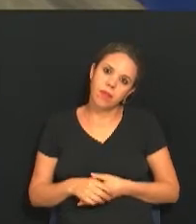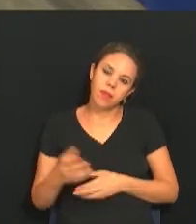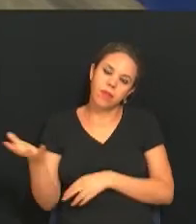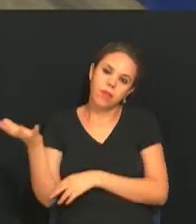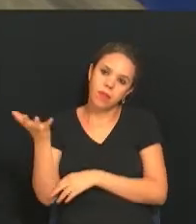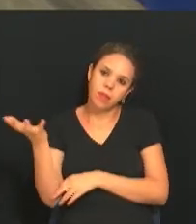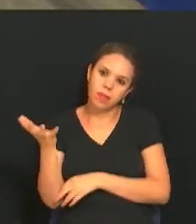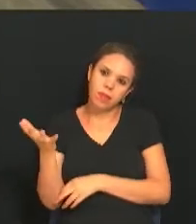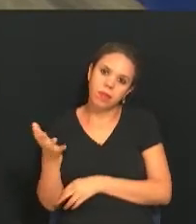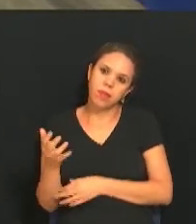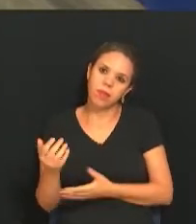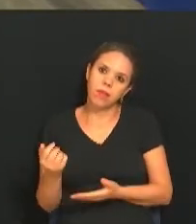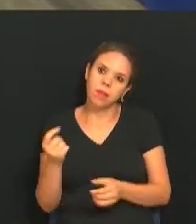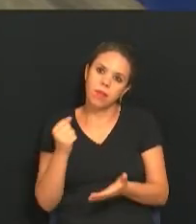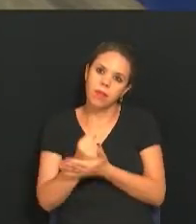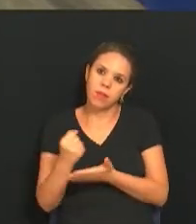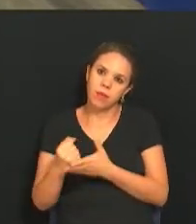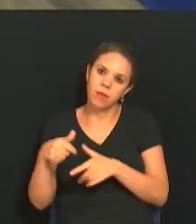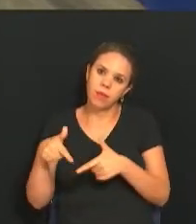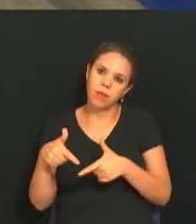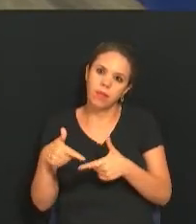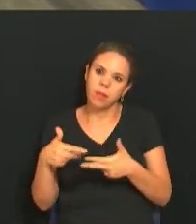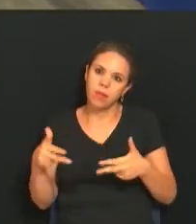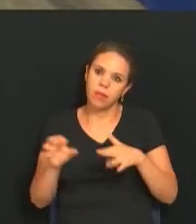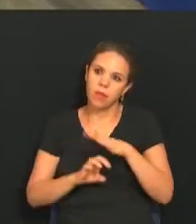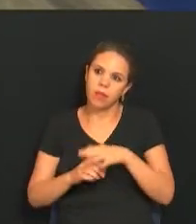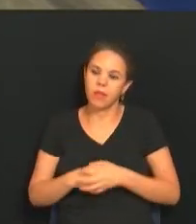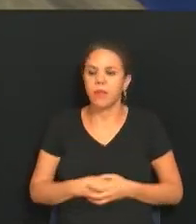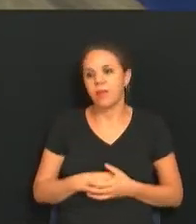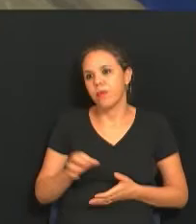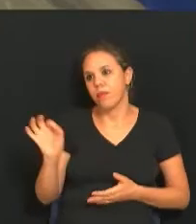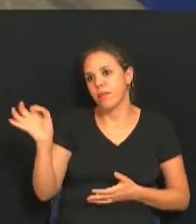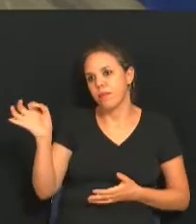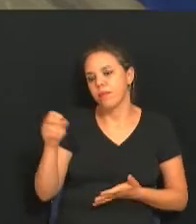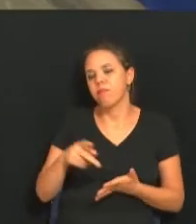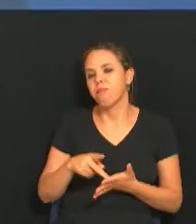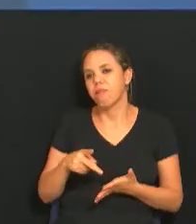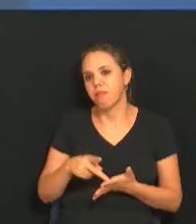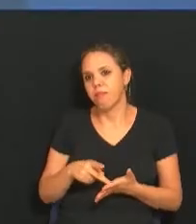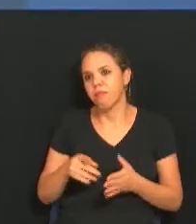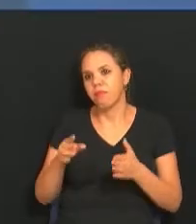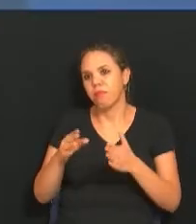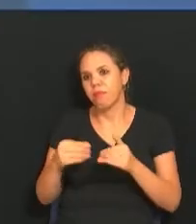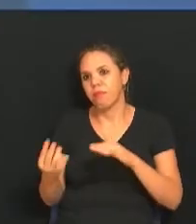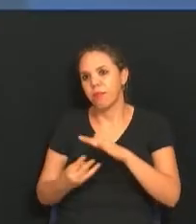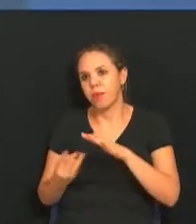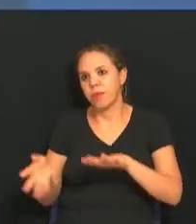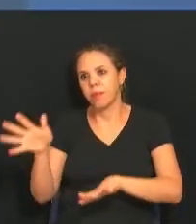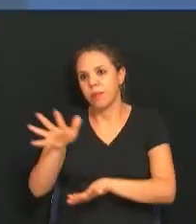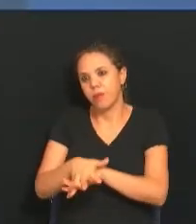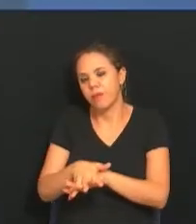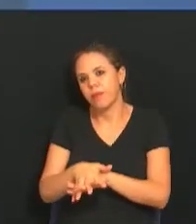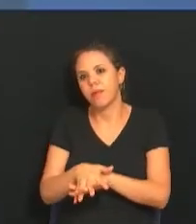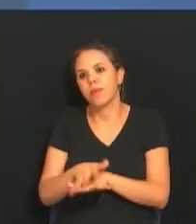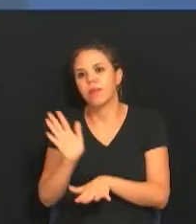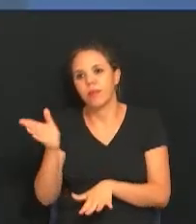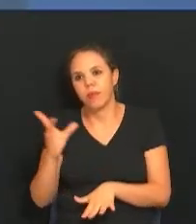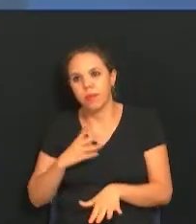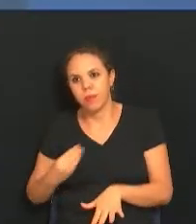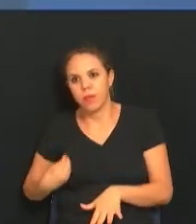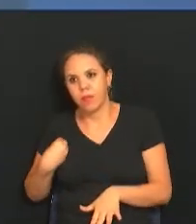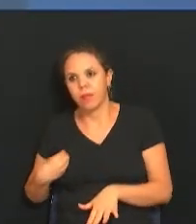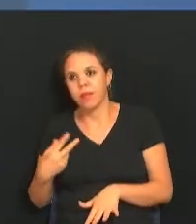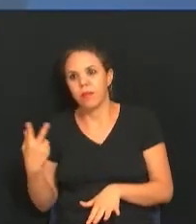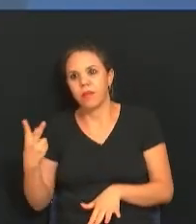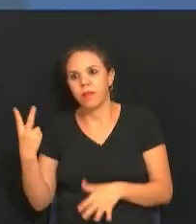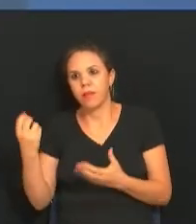elas serem contratadas por meio de algumas empresas? Exatamente, é a licitação inclusiva, né, já está valendo, já tem